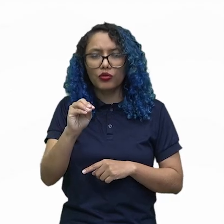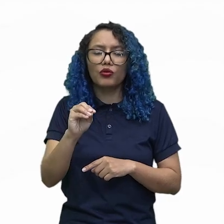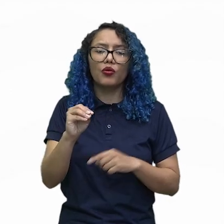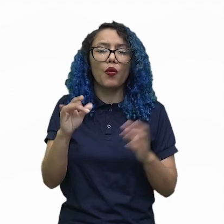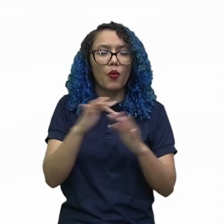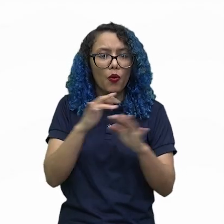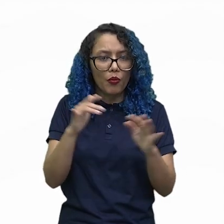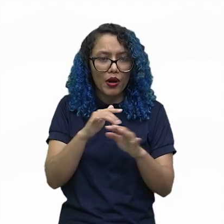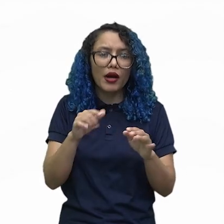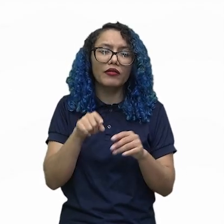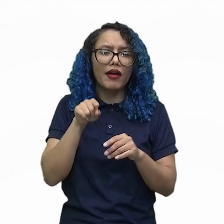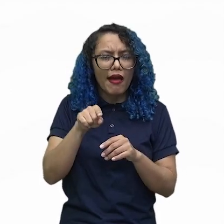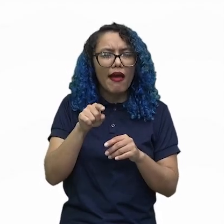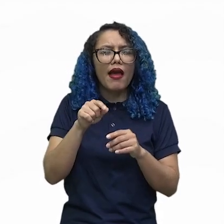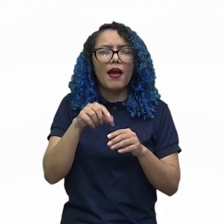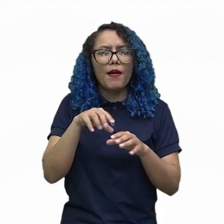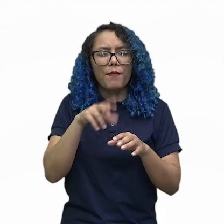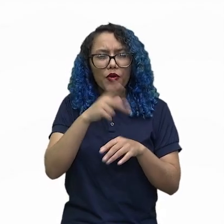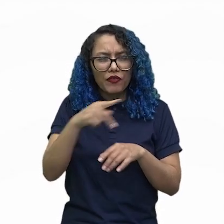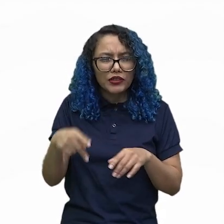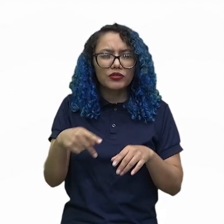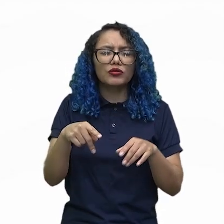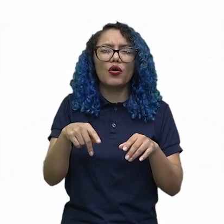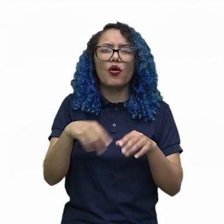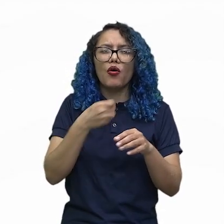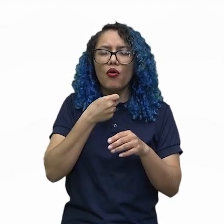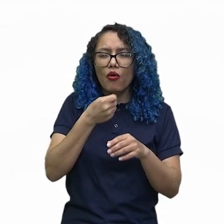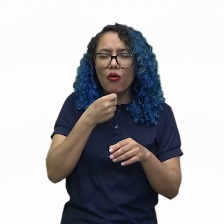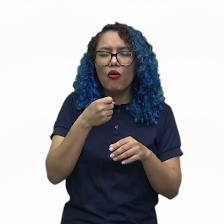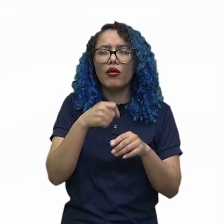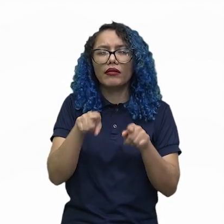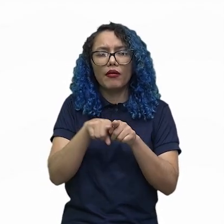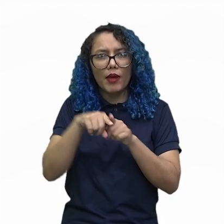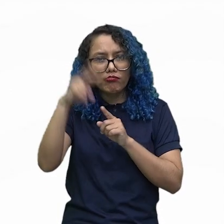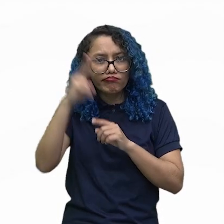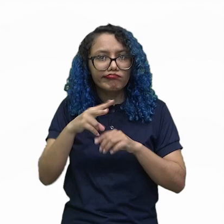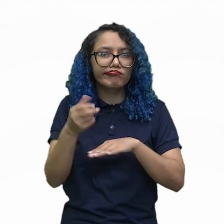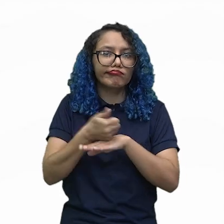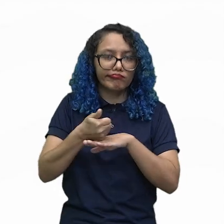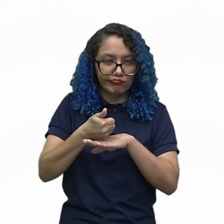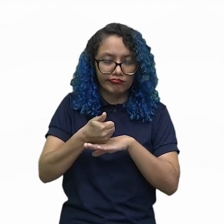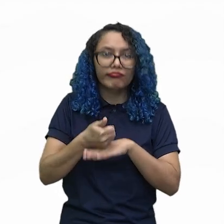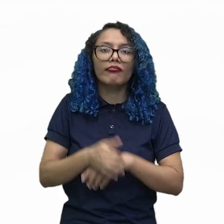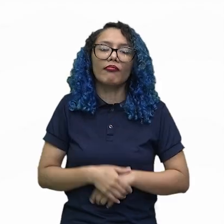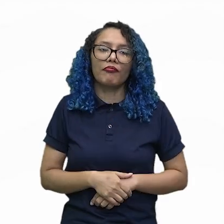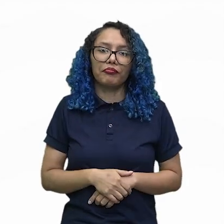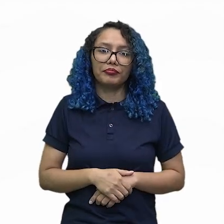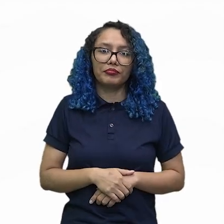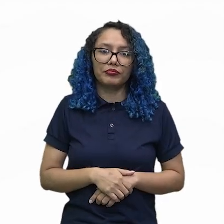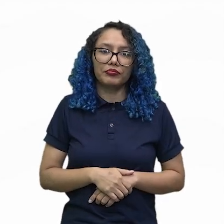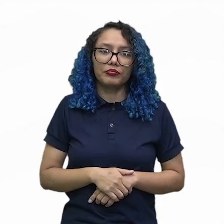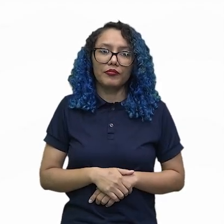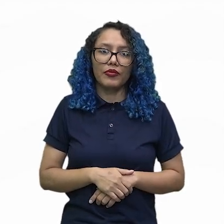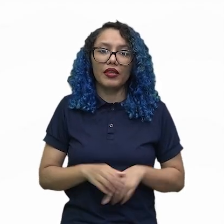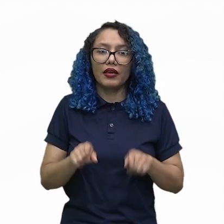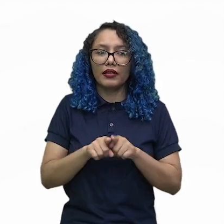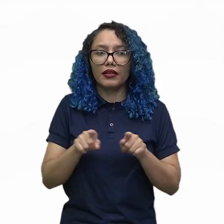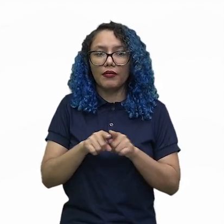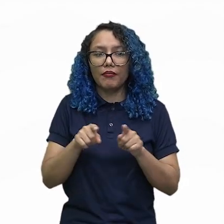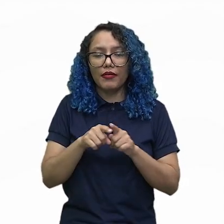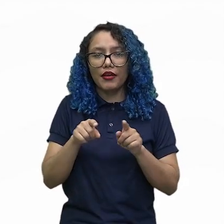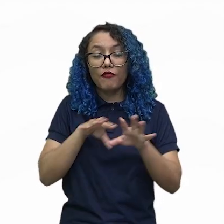artista, historiador. E a gente vai avançando e percebendo que ele possui também